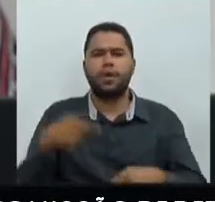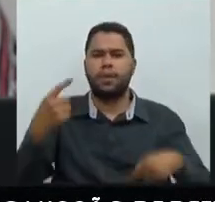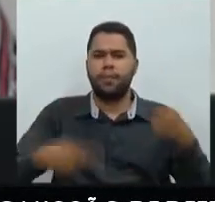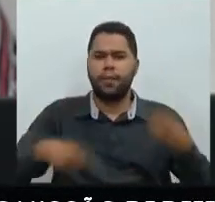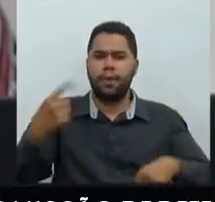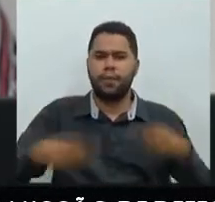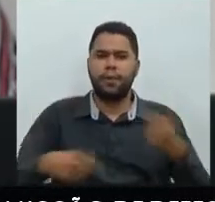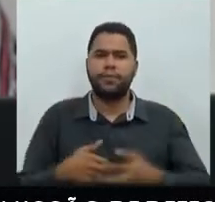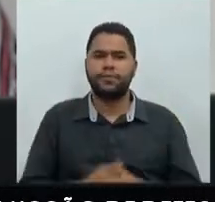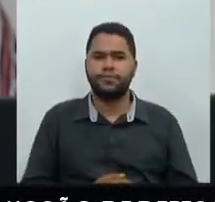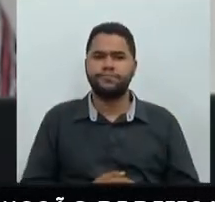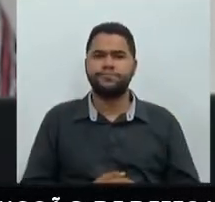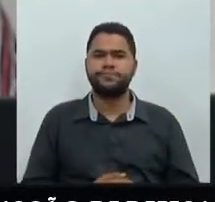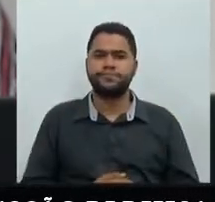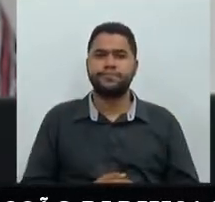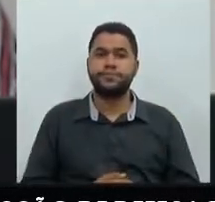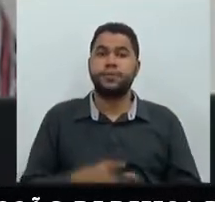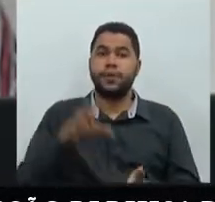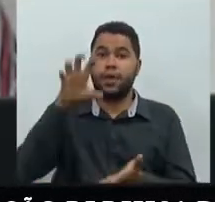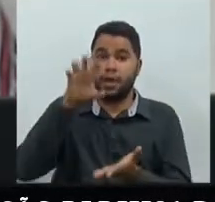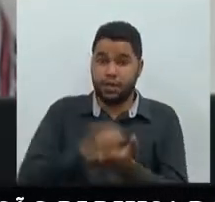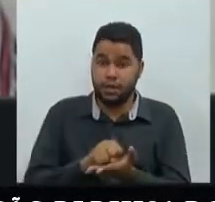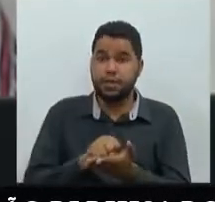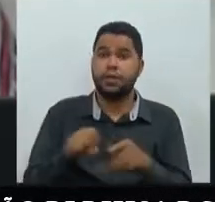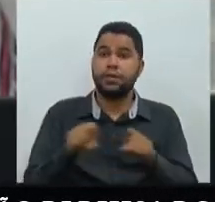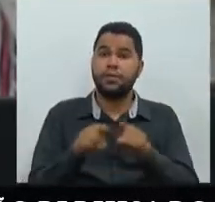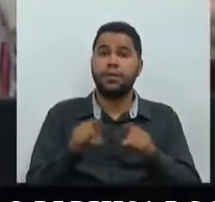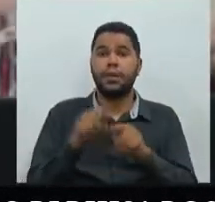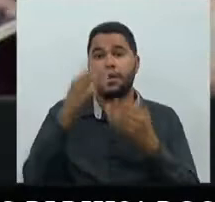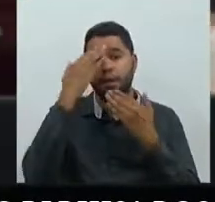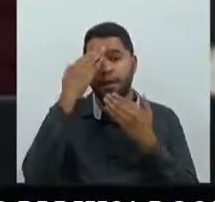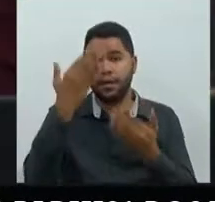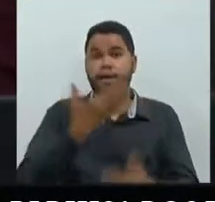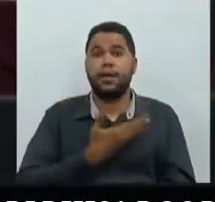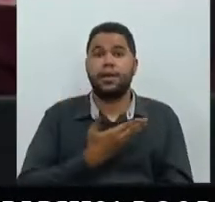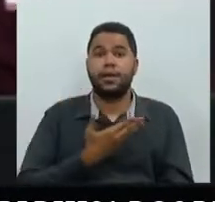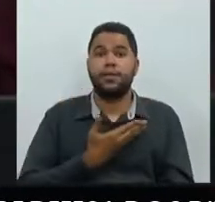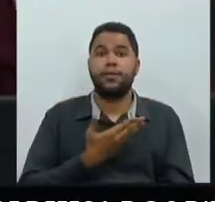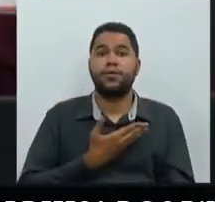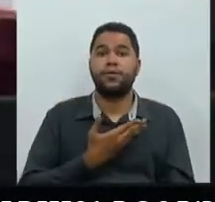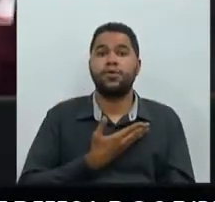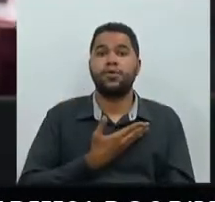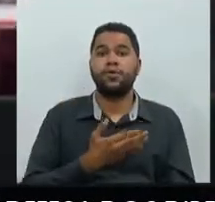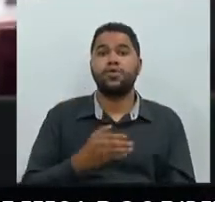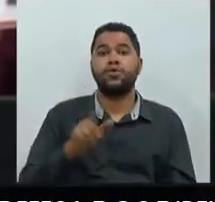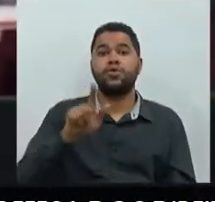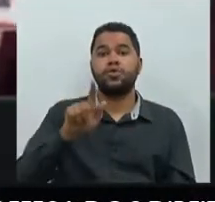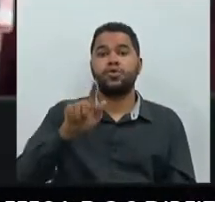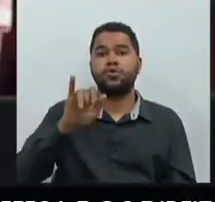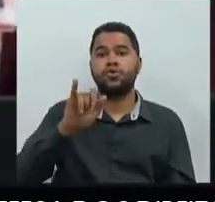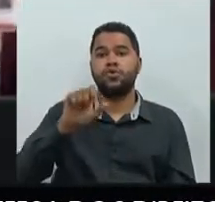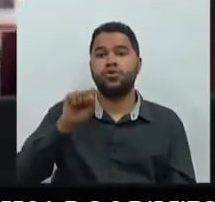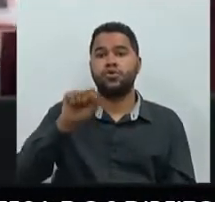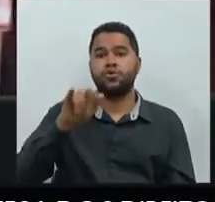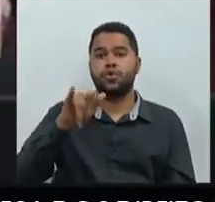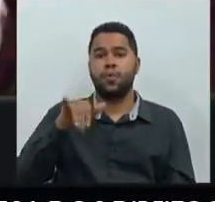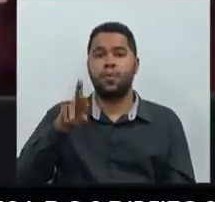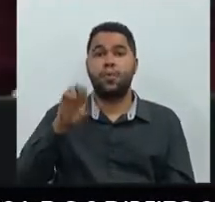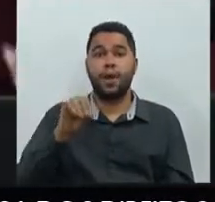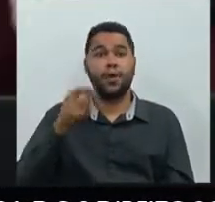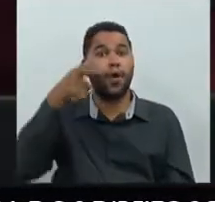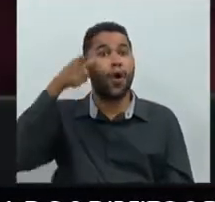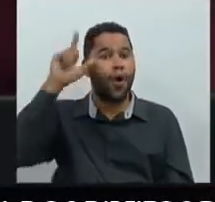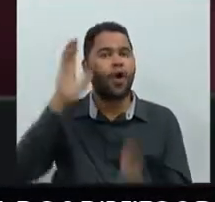tá ok? E eu quero aqui também registrar e agradecer a presença do meu amigo Juscelmário, que ontem completou mais um ano de vida, né?